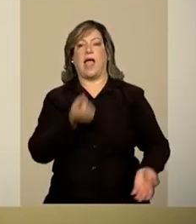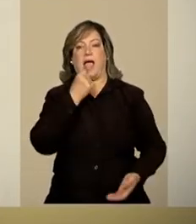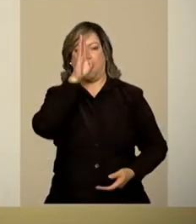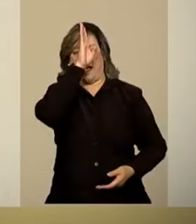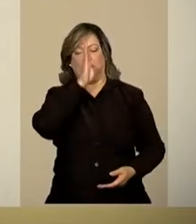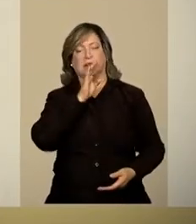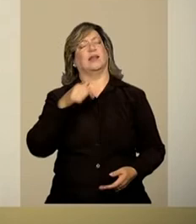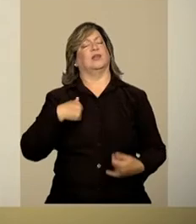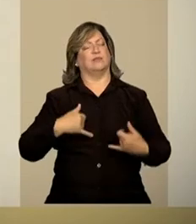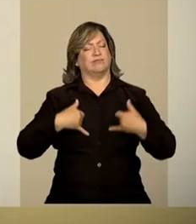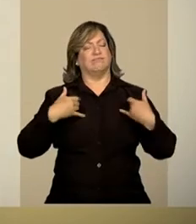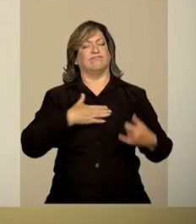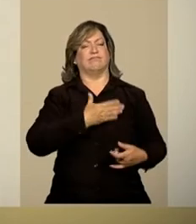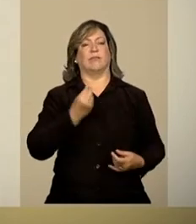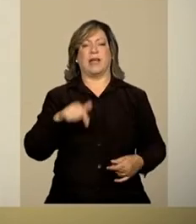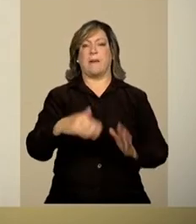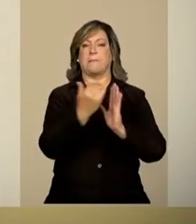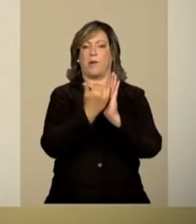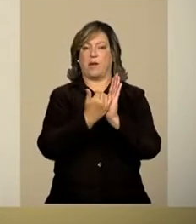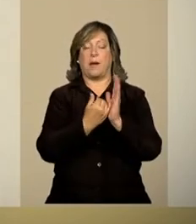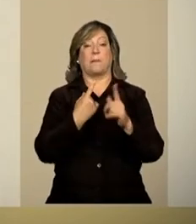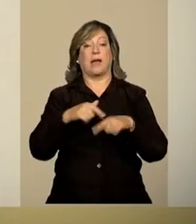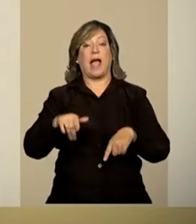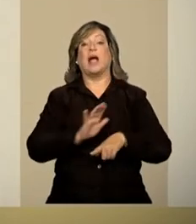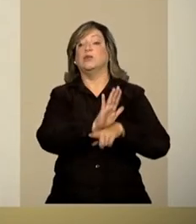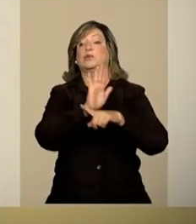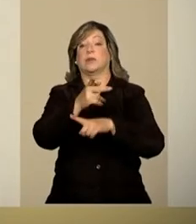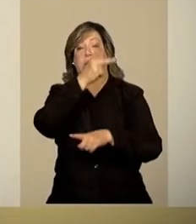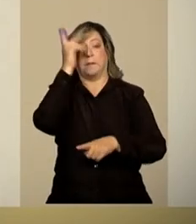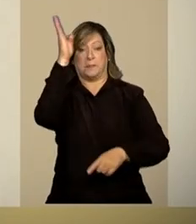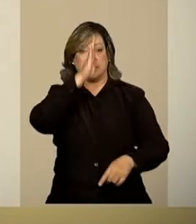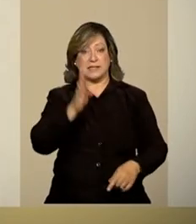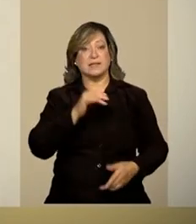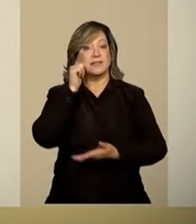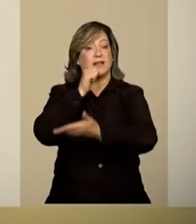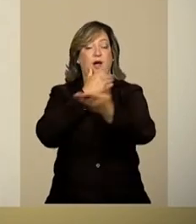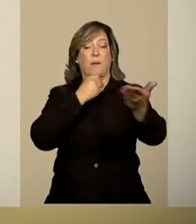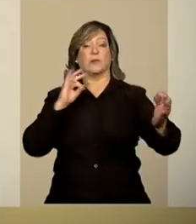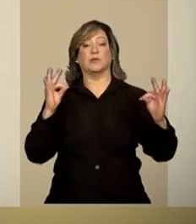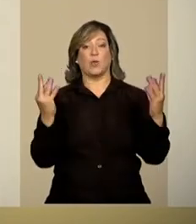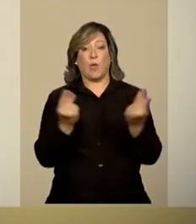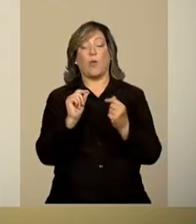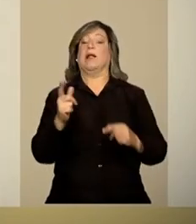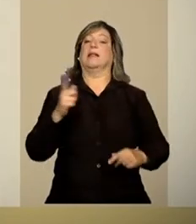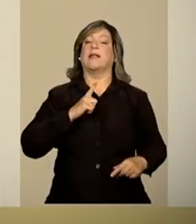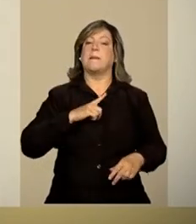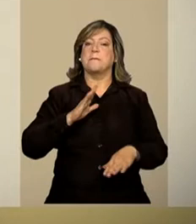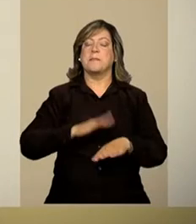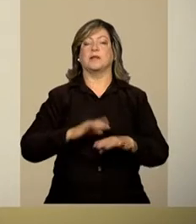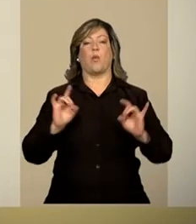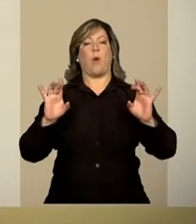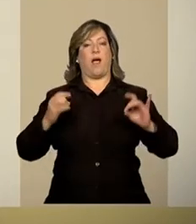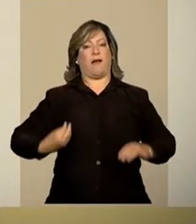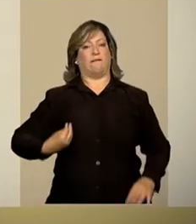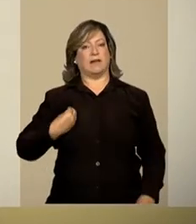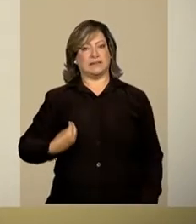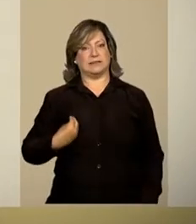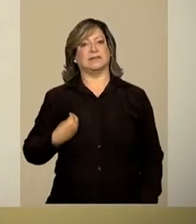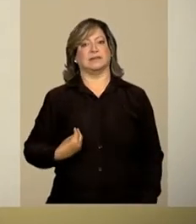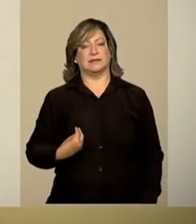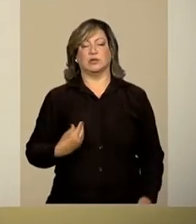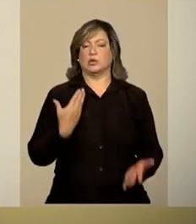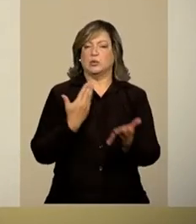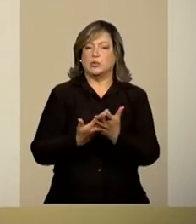desse programa porque é com ele estamos ajudando os brasileiros e as brasileiras até mais qualidade de vida